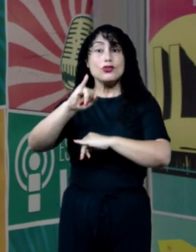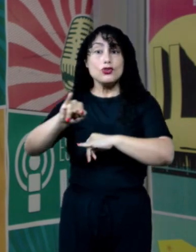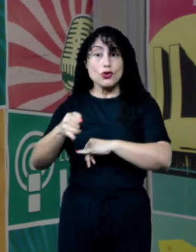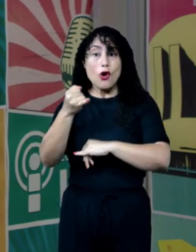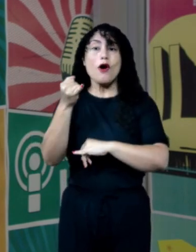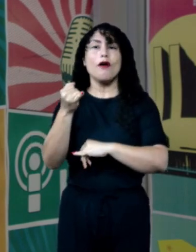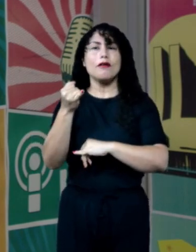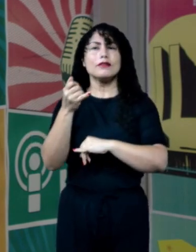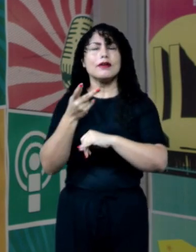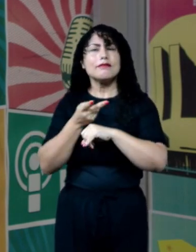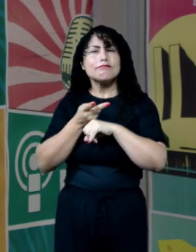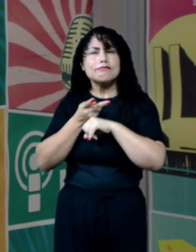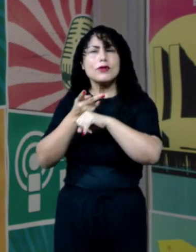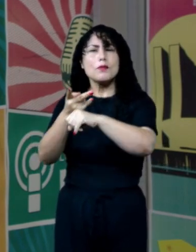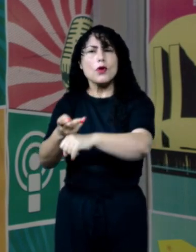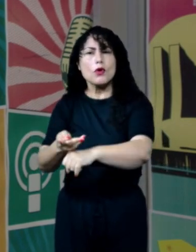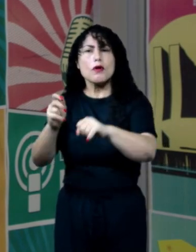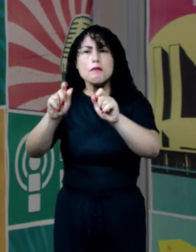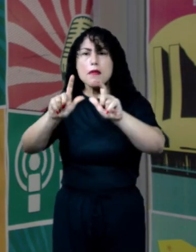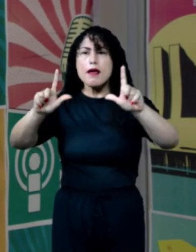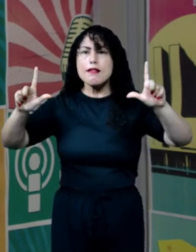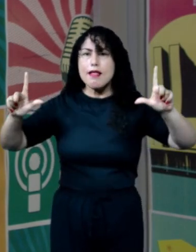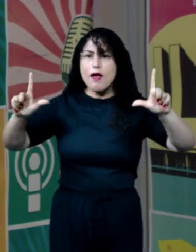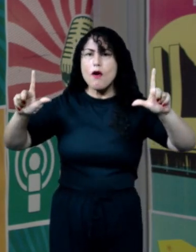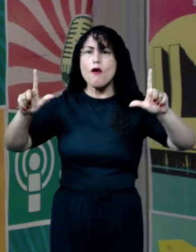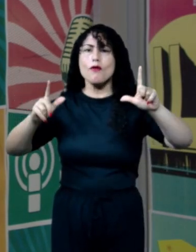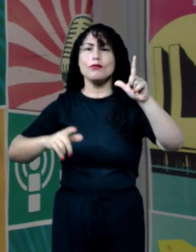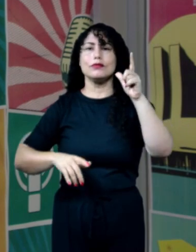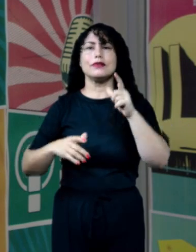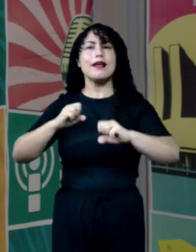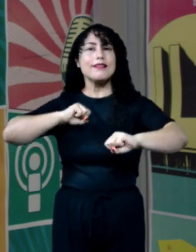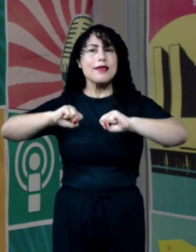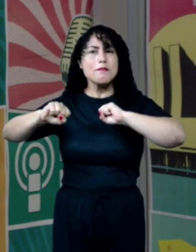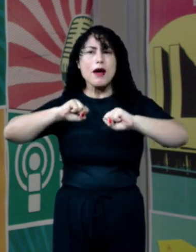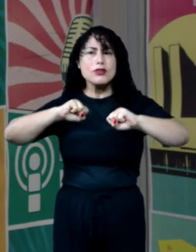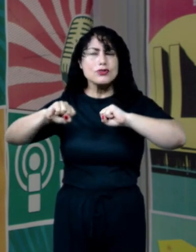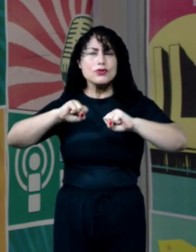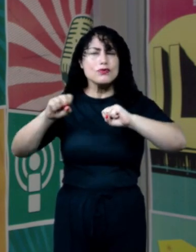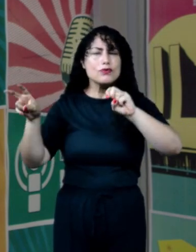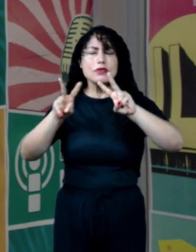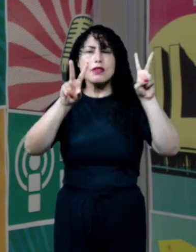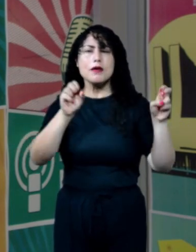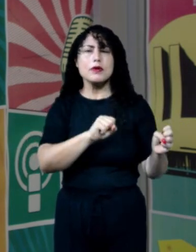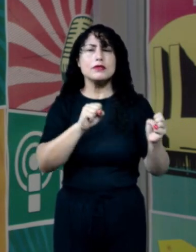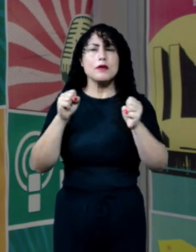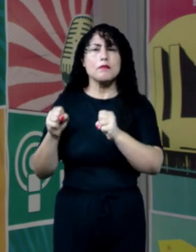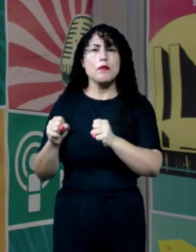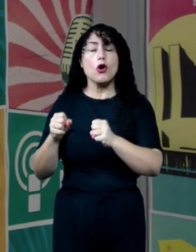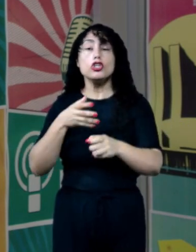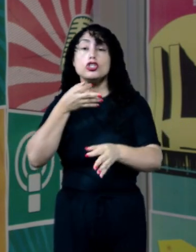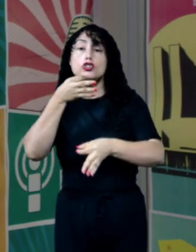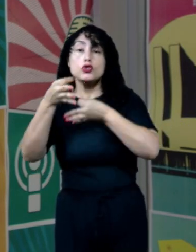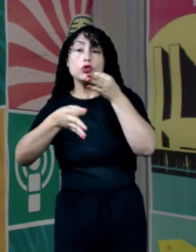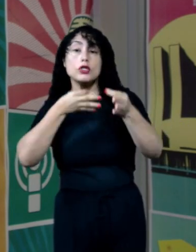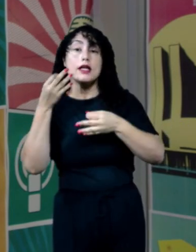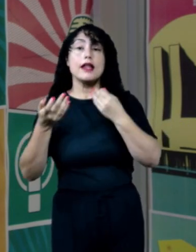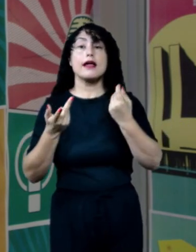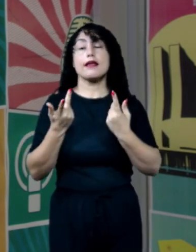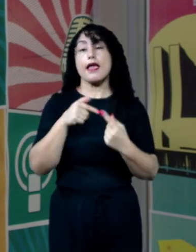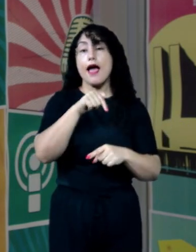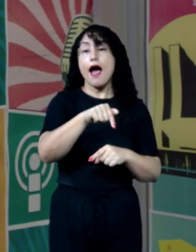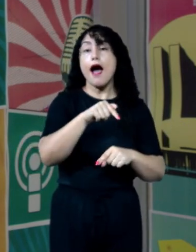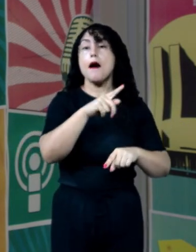lá ver se por acaso aquela notícia está lá sendo já debatida e de repente você pode até sugerir que a matéria seja